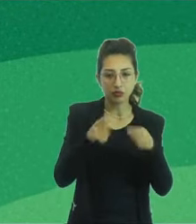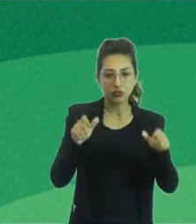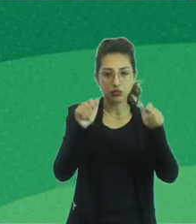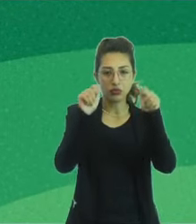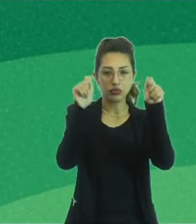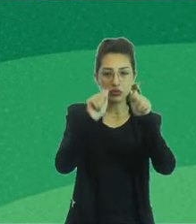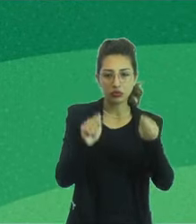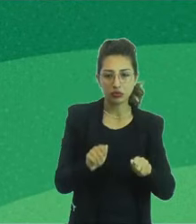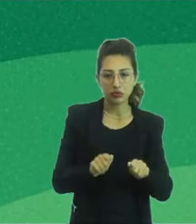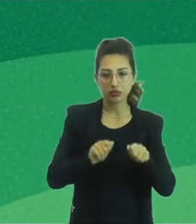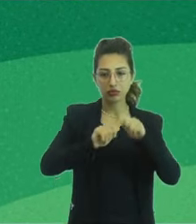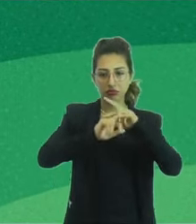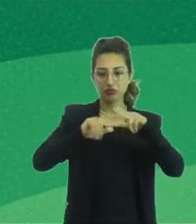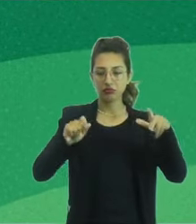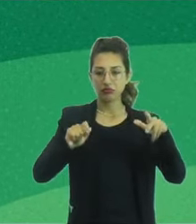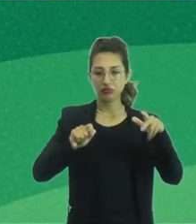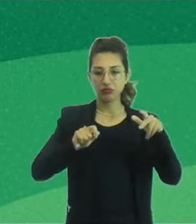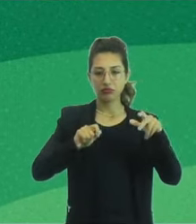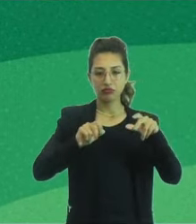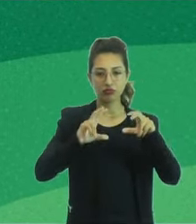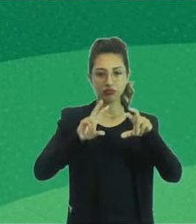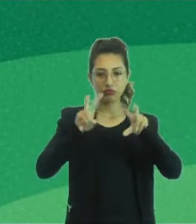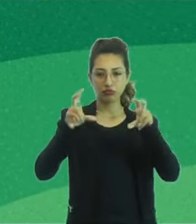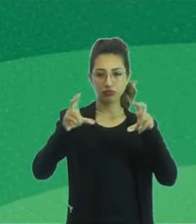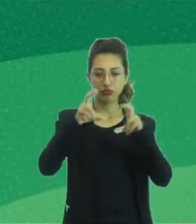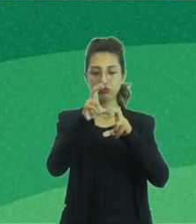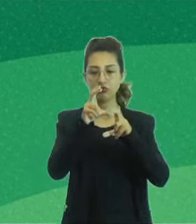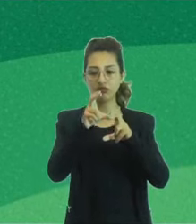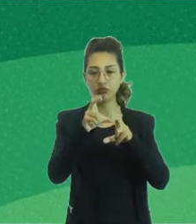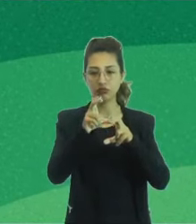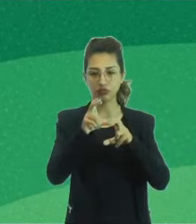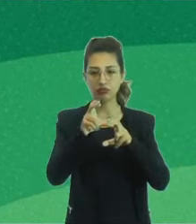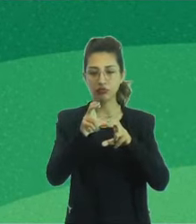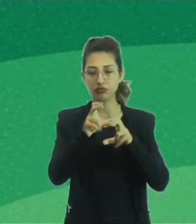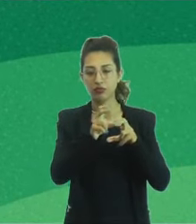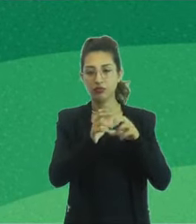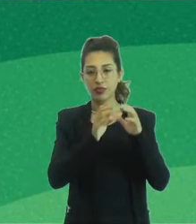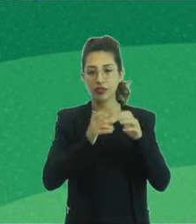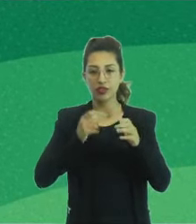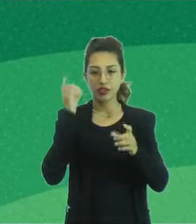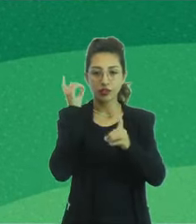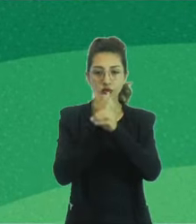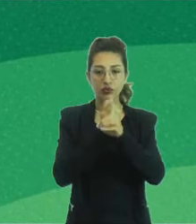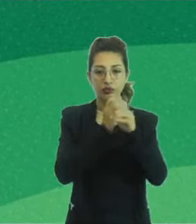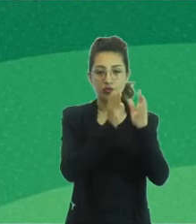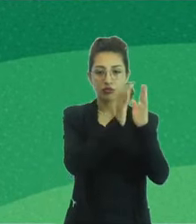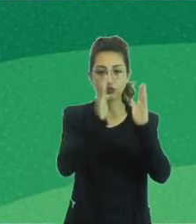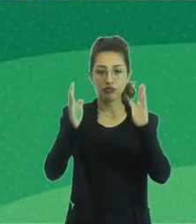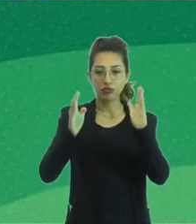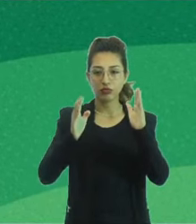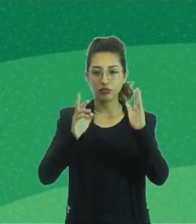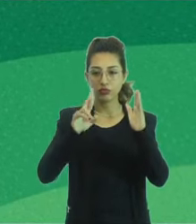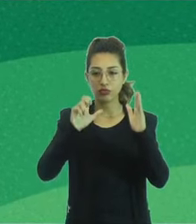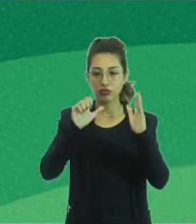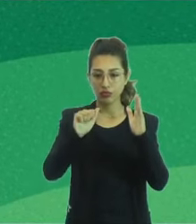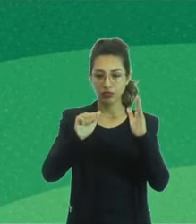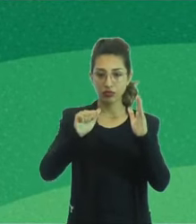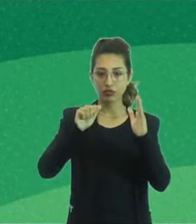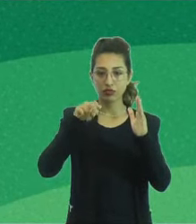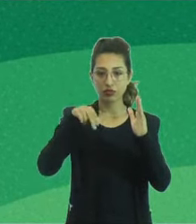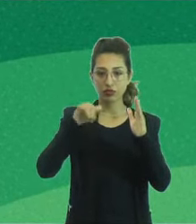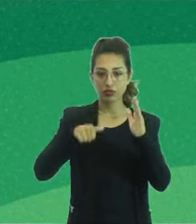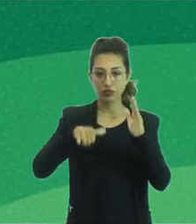Blender e isso só de coisas de Python recentemente a gente descobriu uma biblioteca que chama hentai r e n e